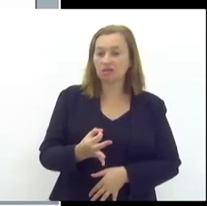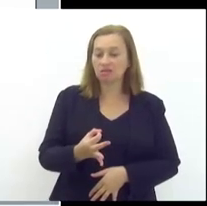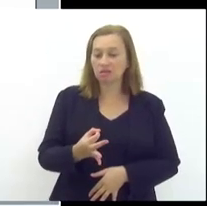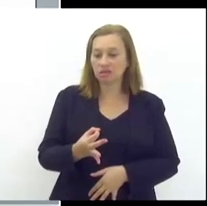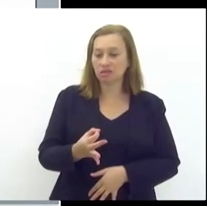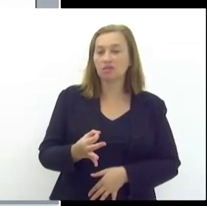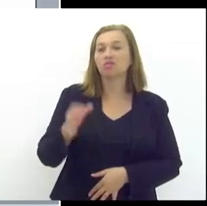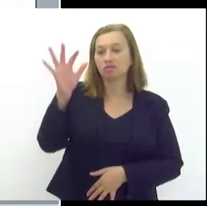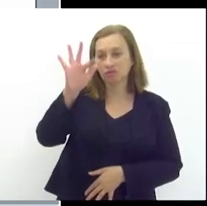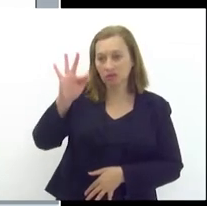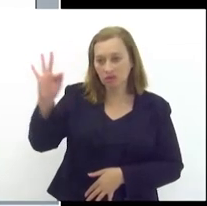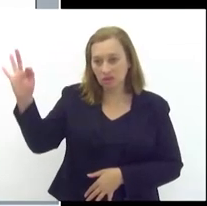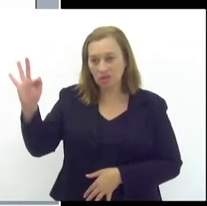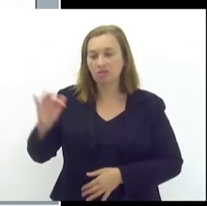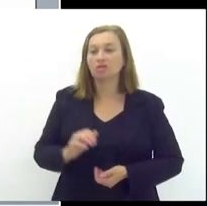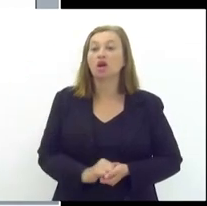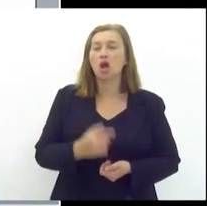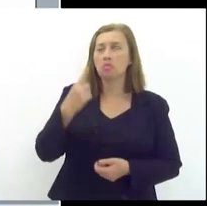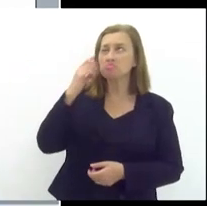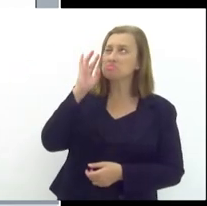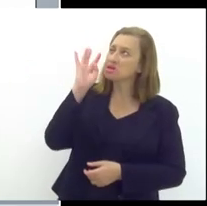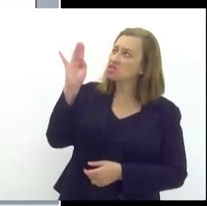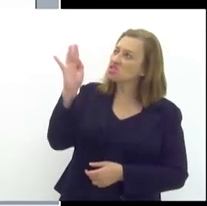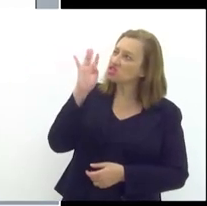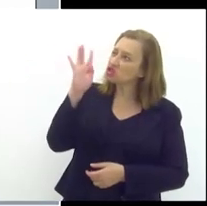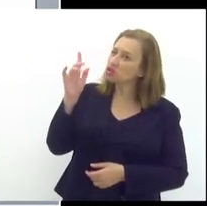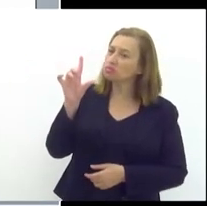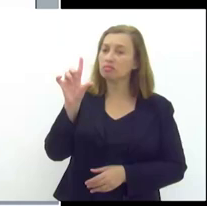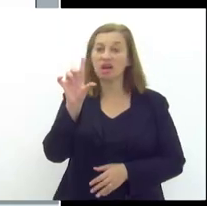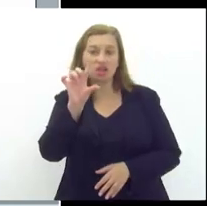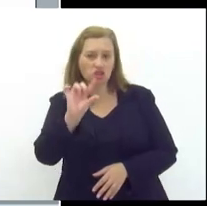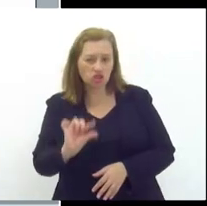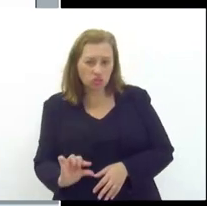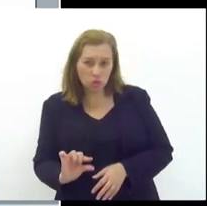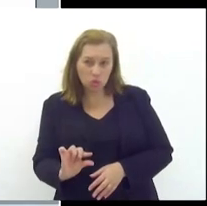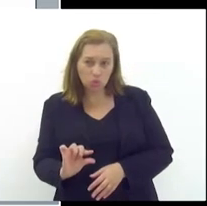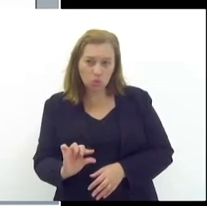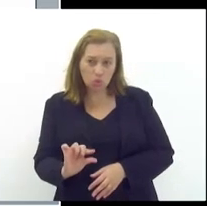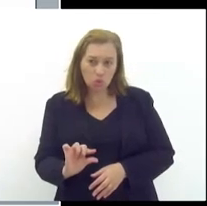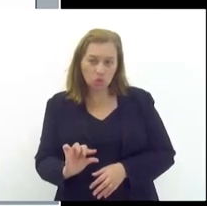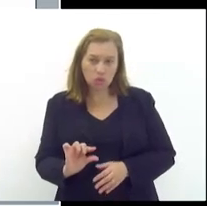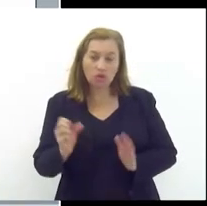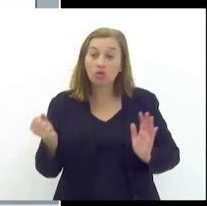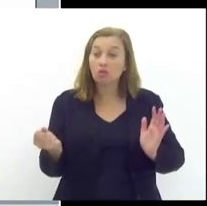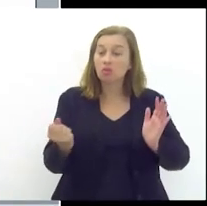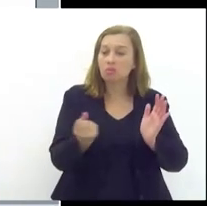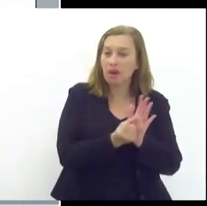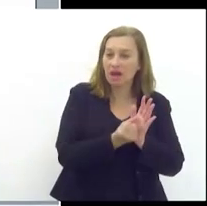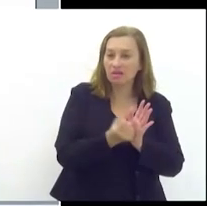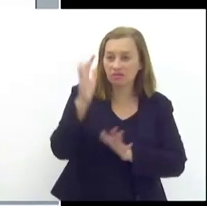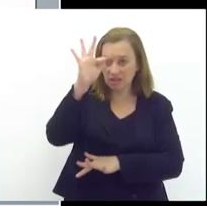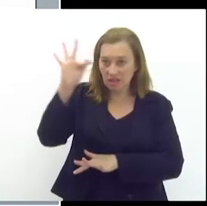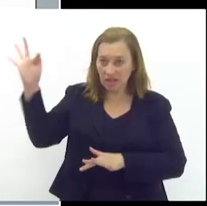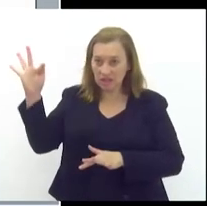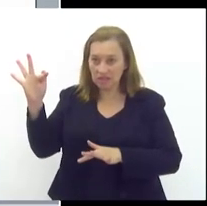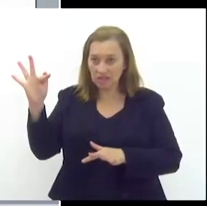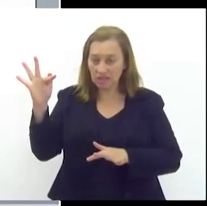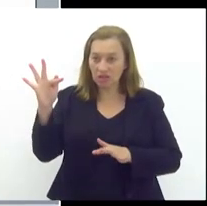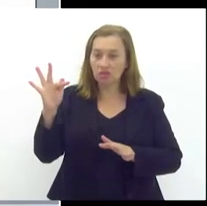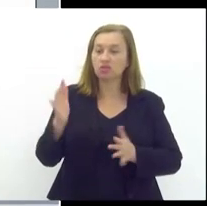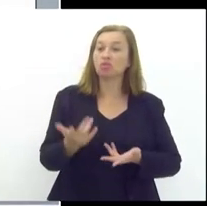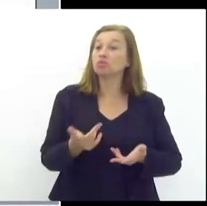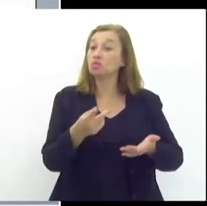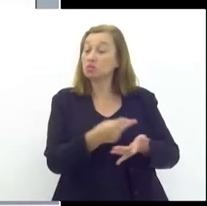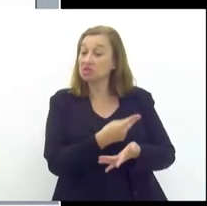que o Senado Federal para minimizar a quebra do pacto federativo deixará